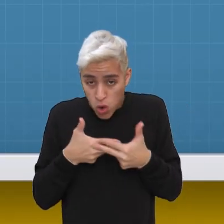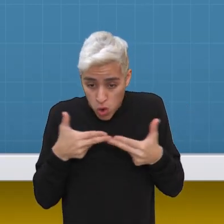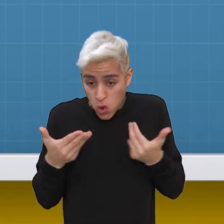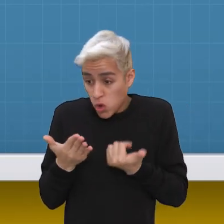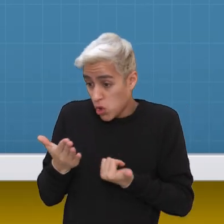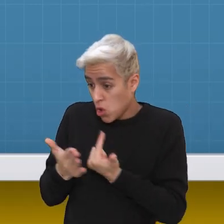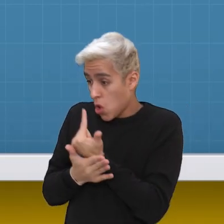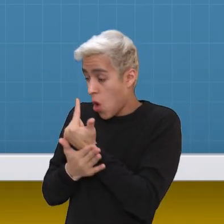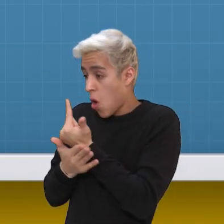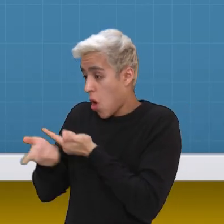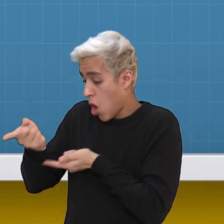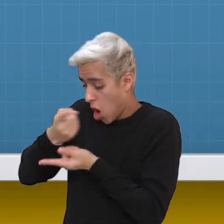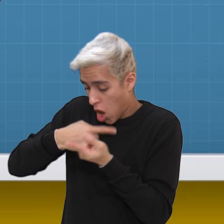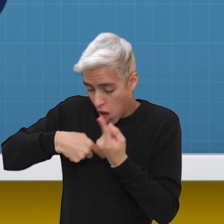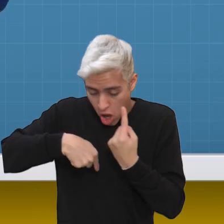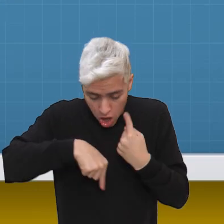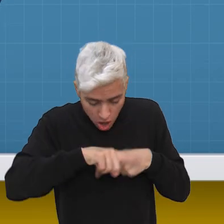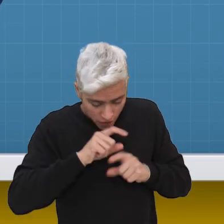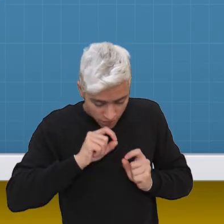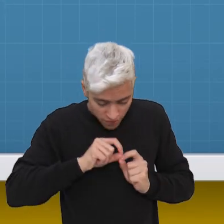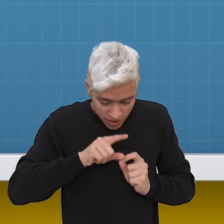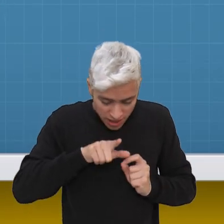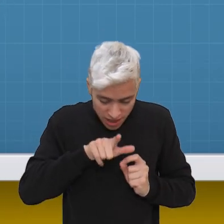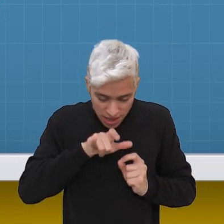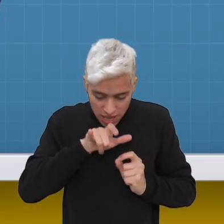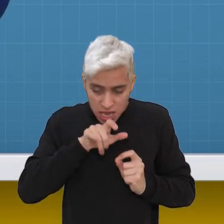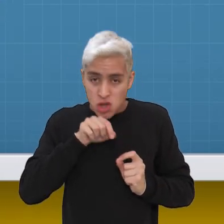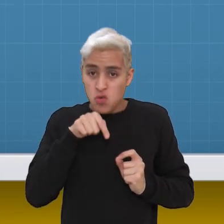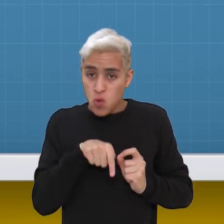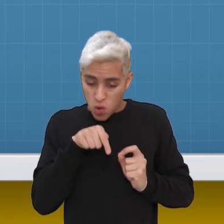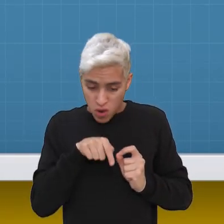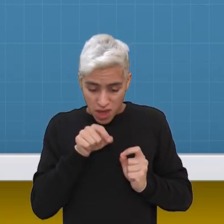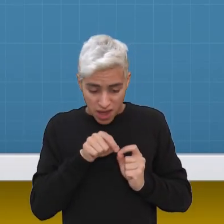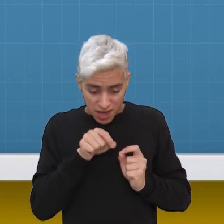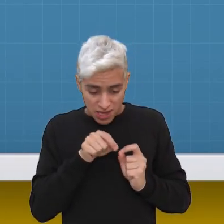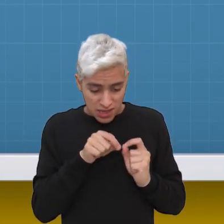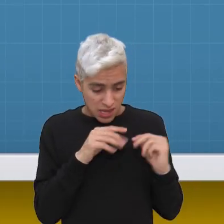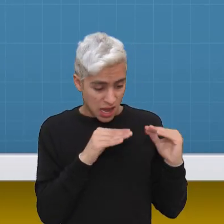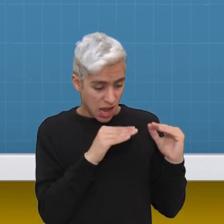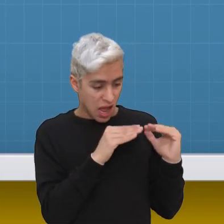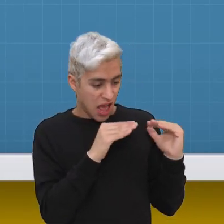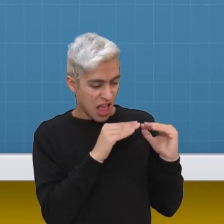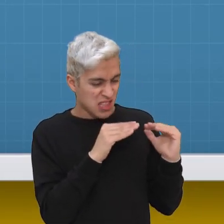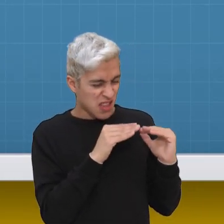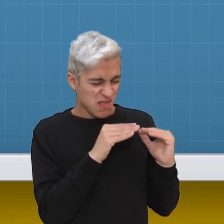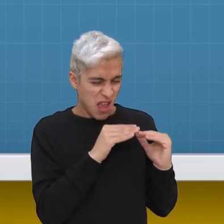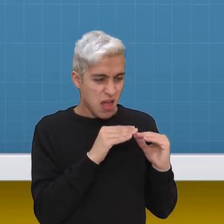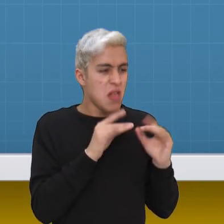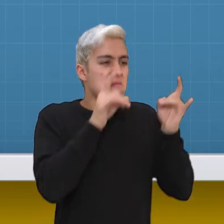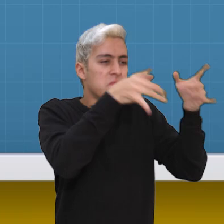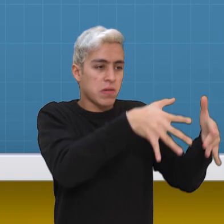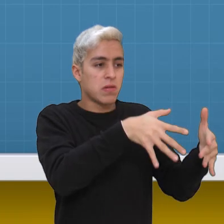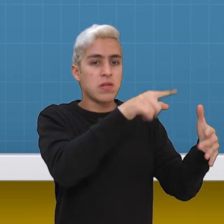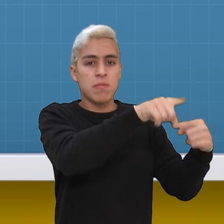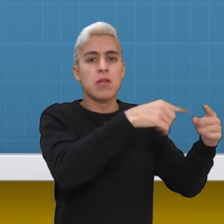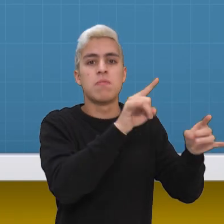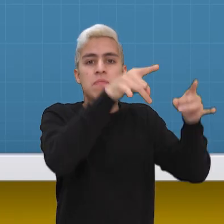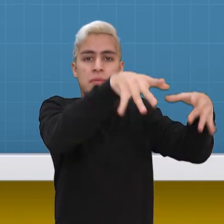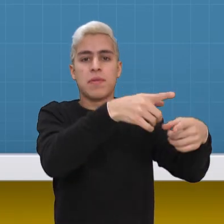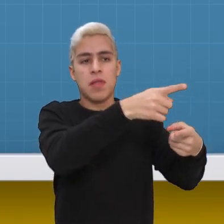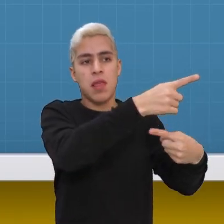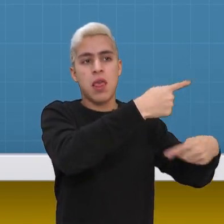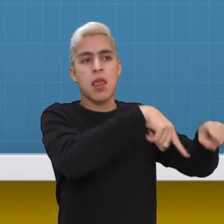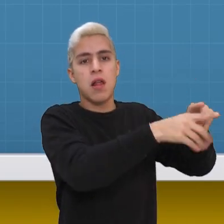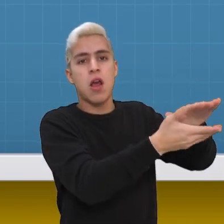produto que eu compre e eu vou produzir lixo com aquilo. Aquilo sai da minha casa, mas ele vai para algum lugar